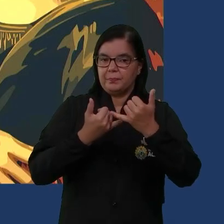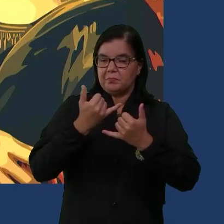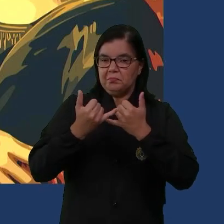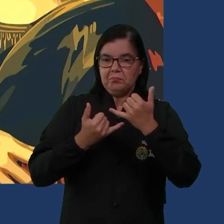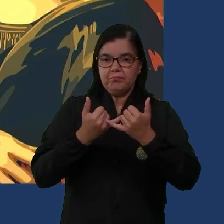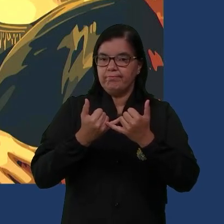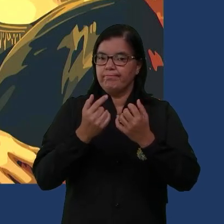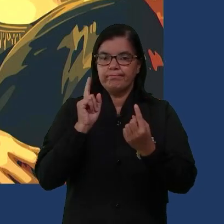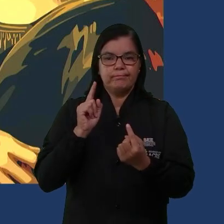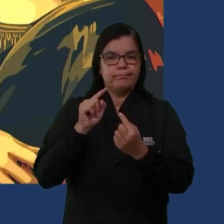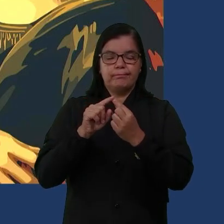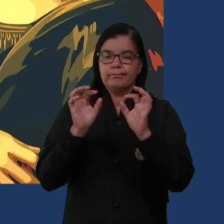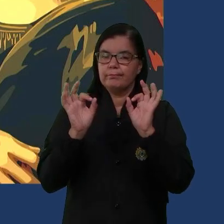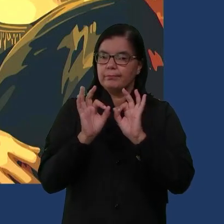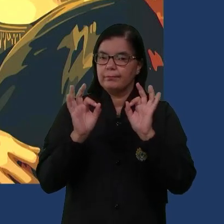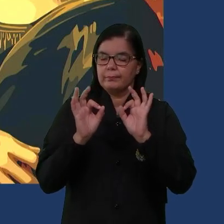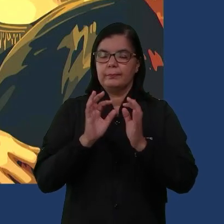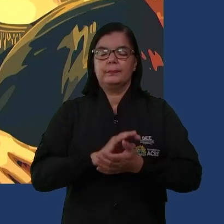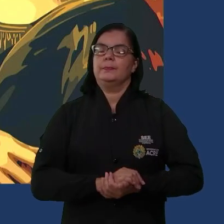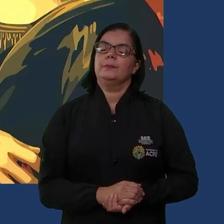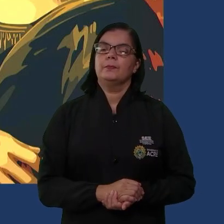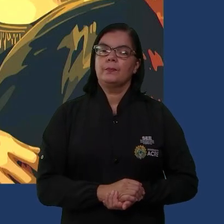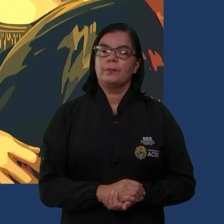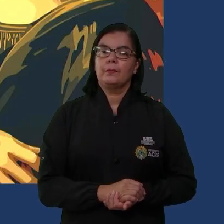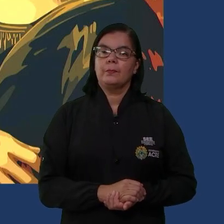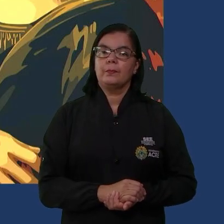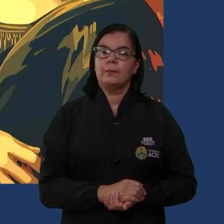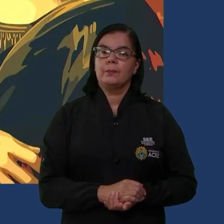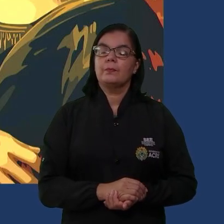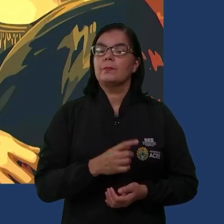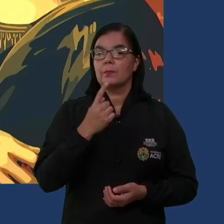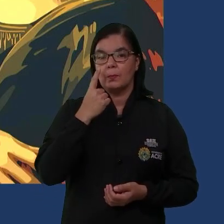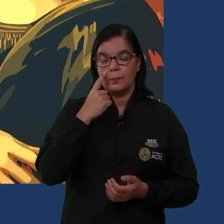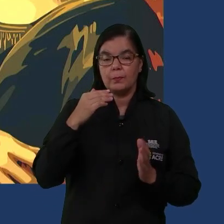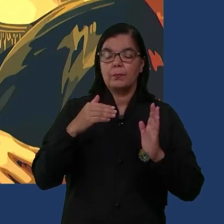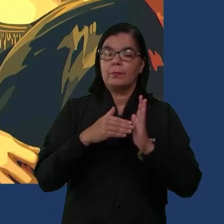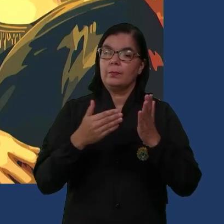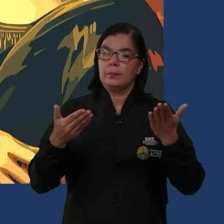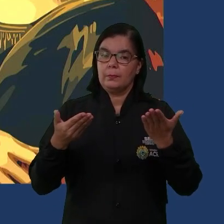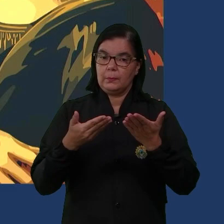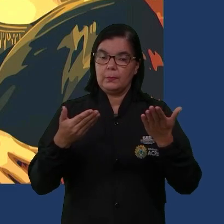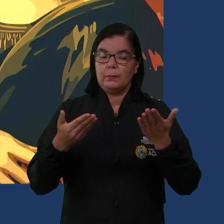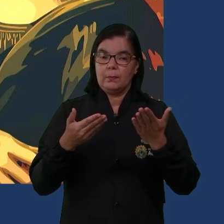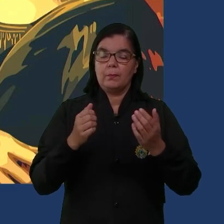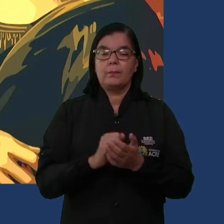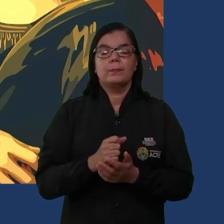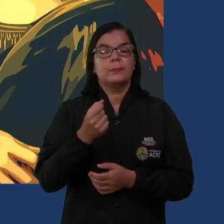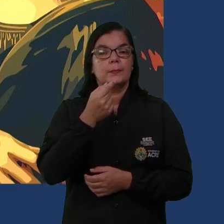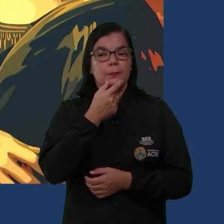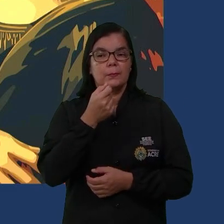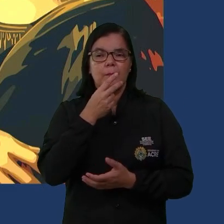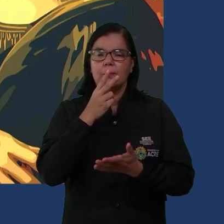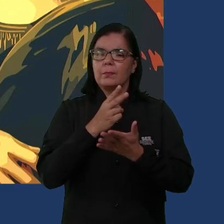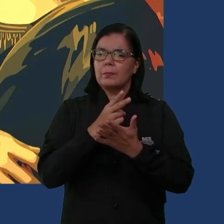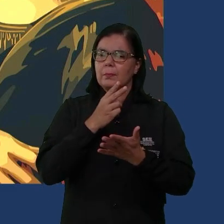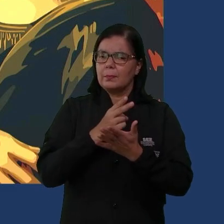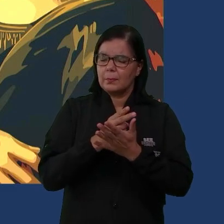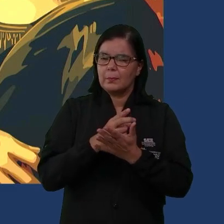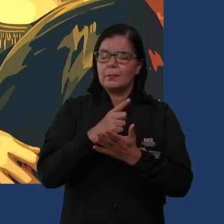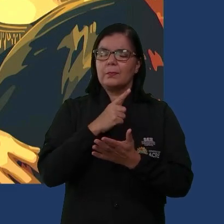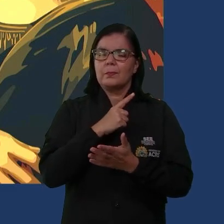uma brincadeira sem intenção crítica. Então a gente viu até aqui que as paródias, elas sempre têm ali